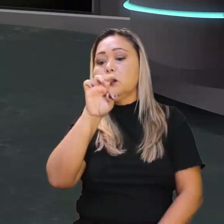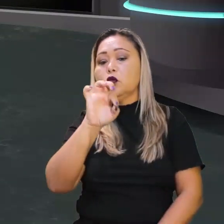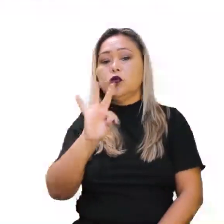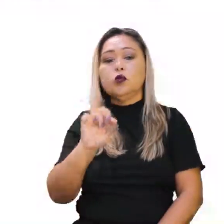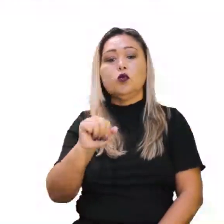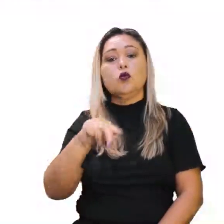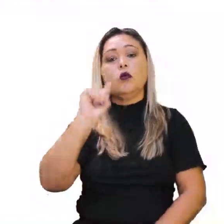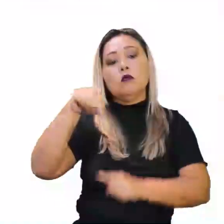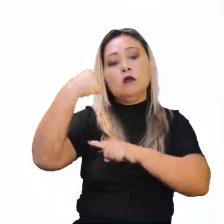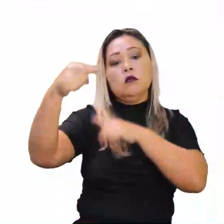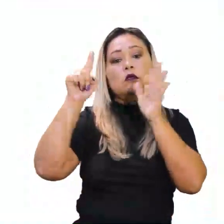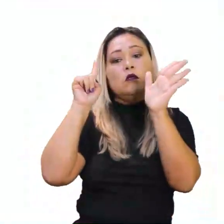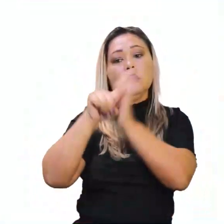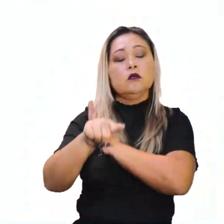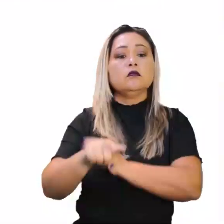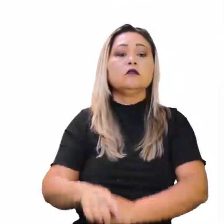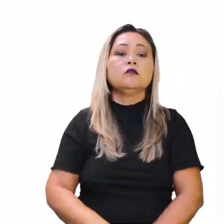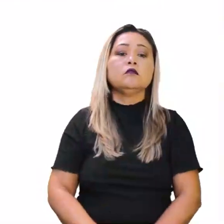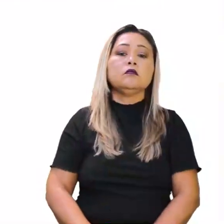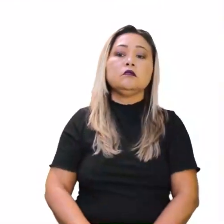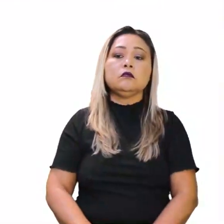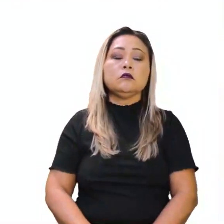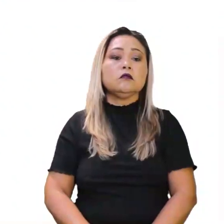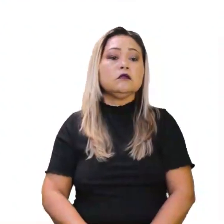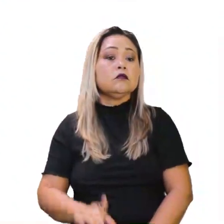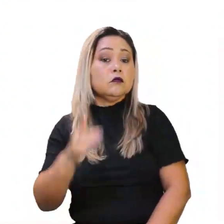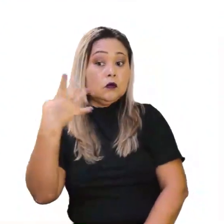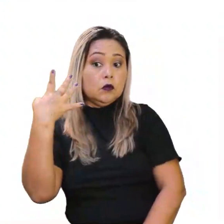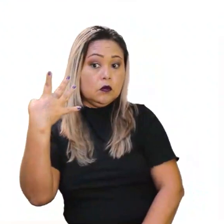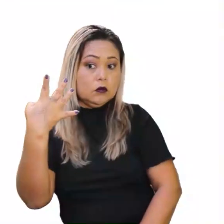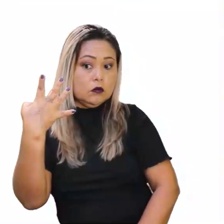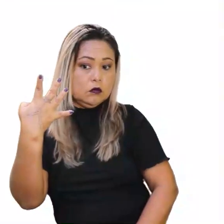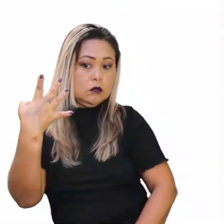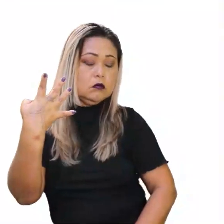próxima questão, a questão 4.